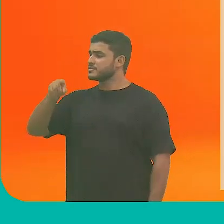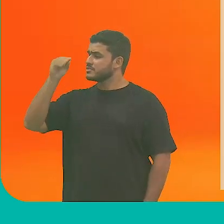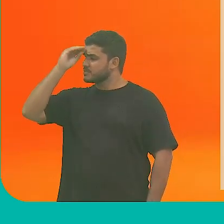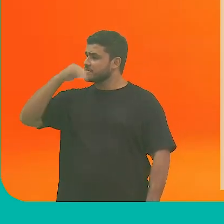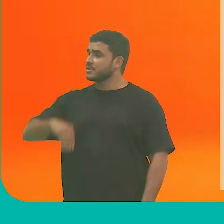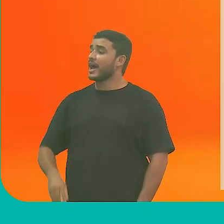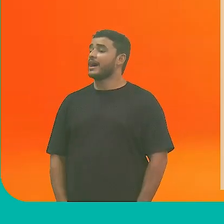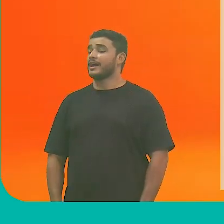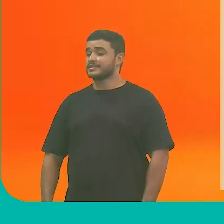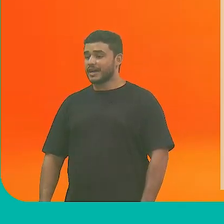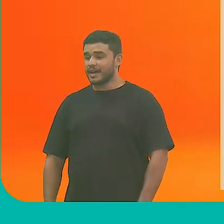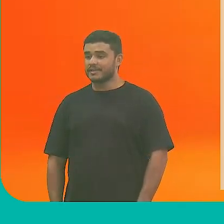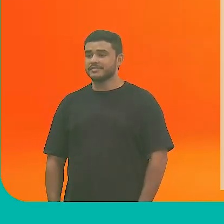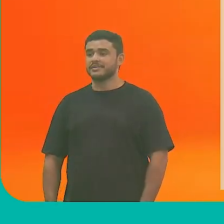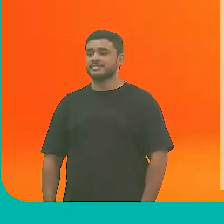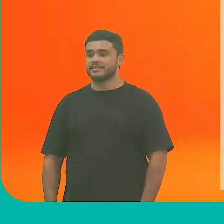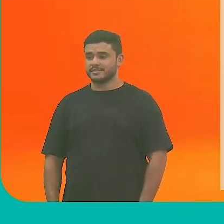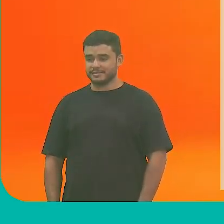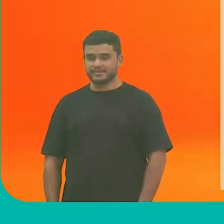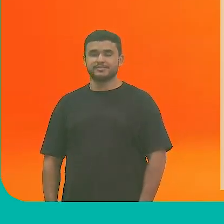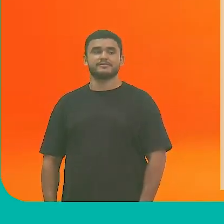Bora.